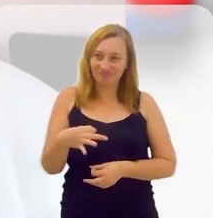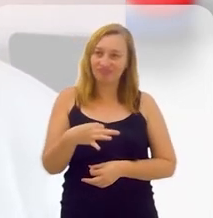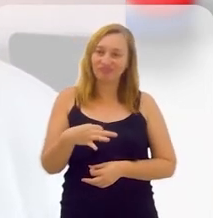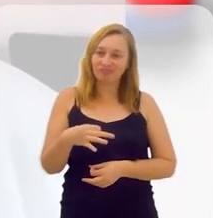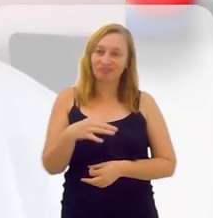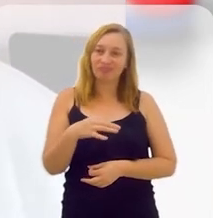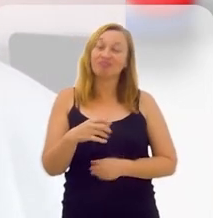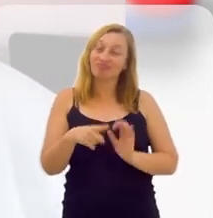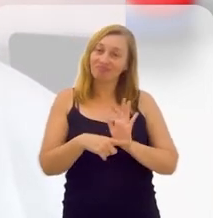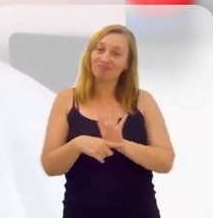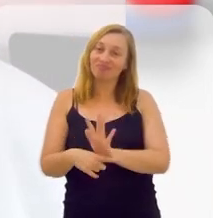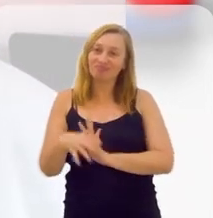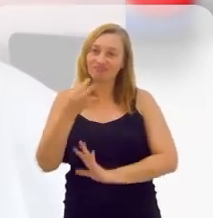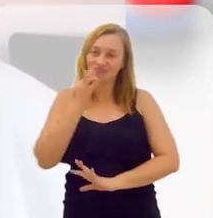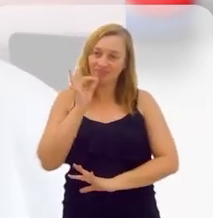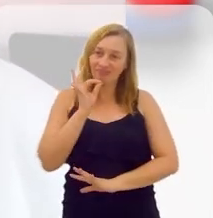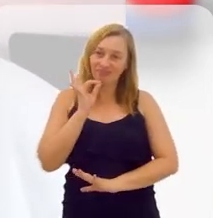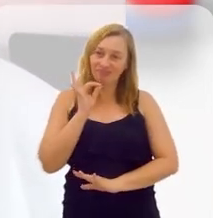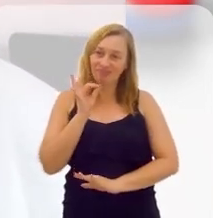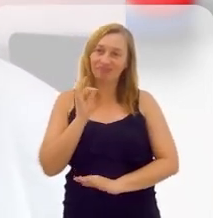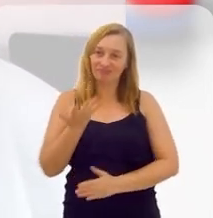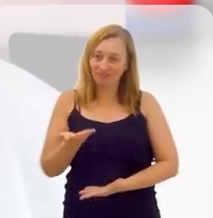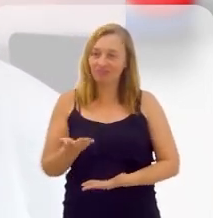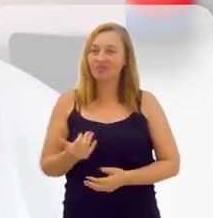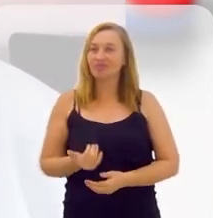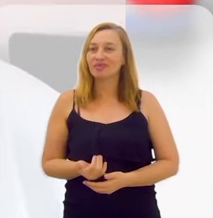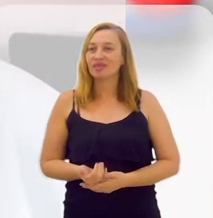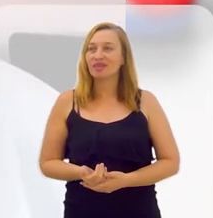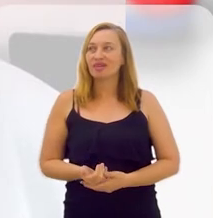si, ela ia sim ajudar o café a ter